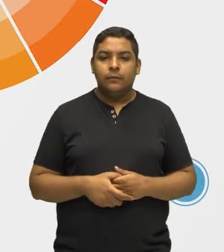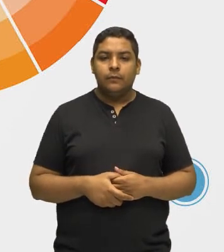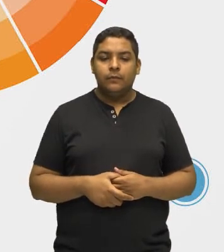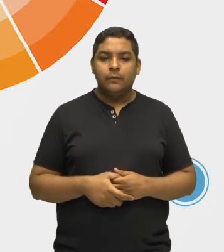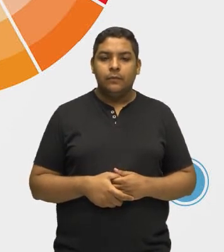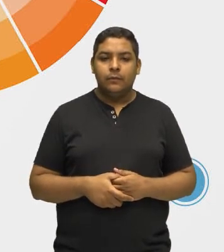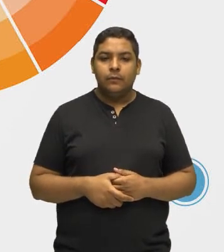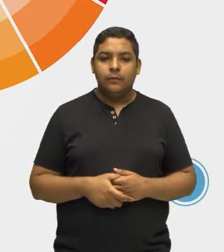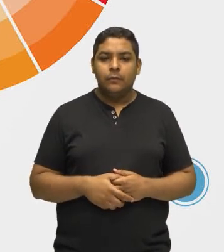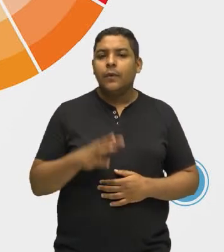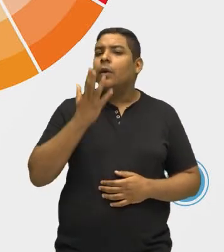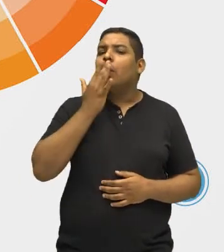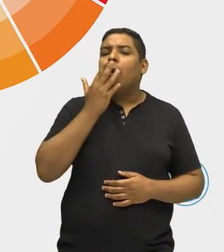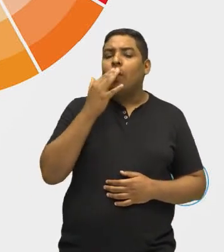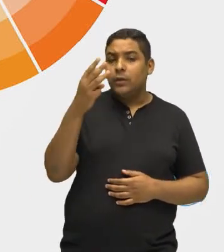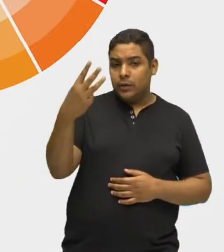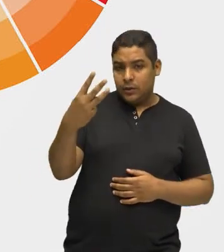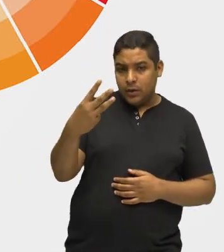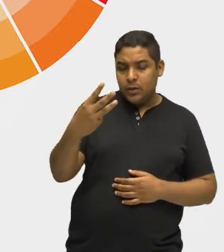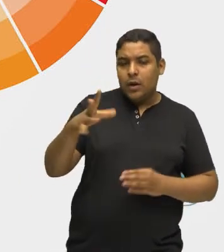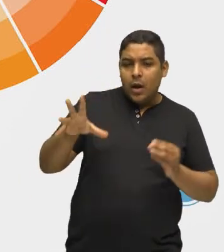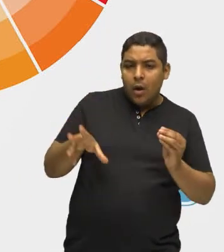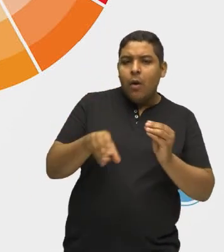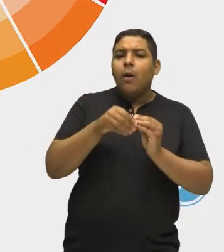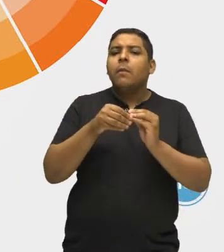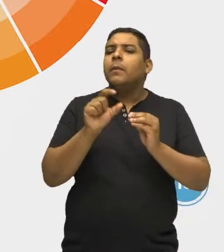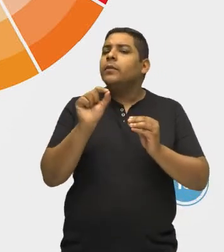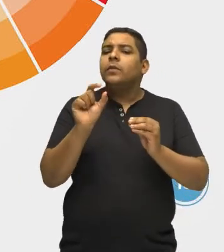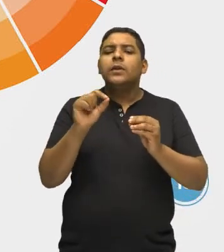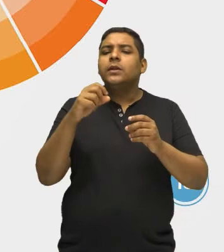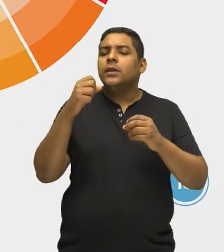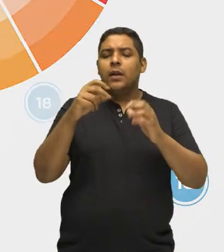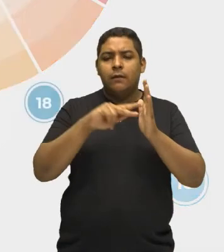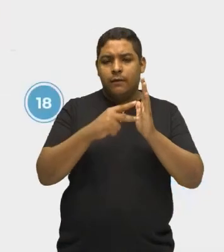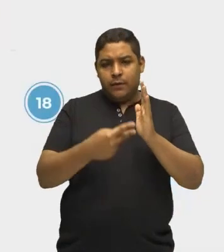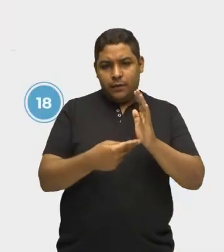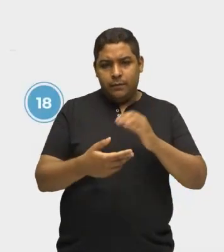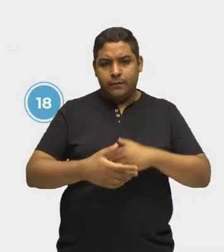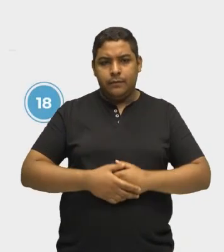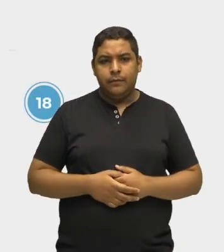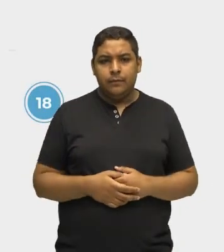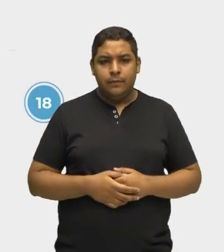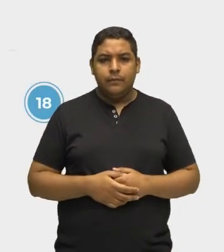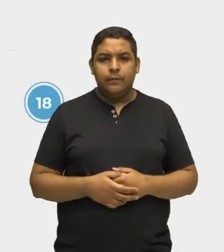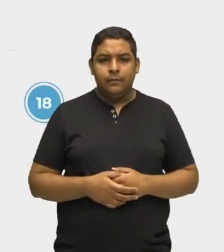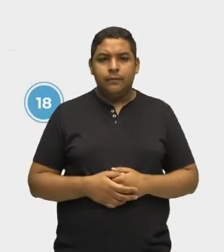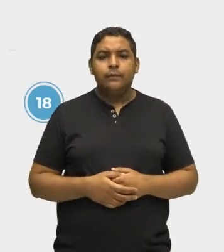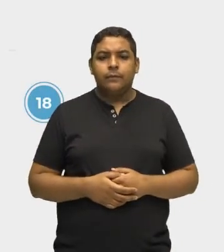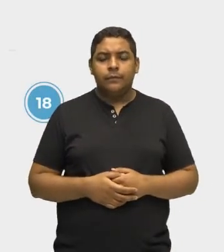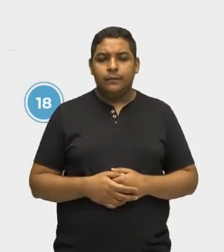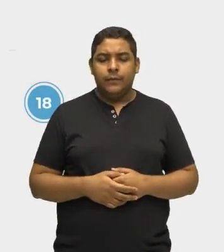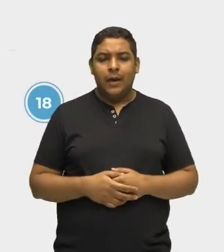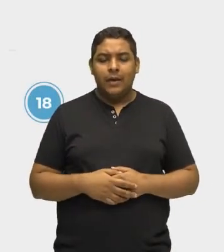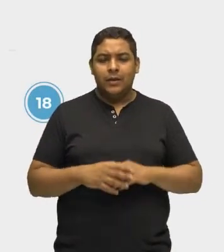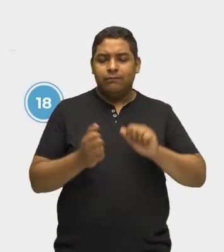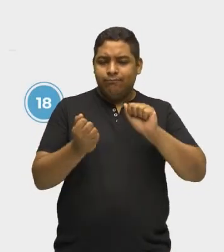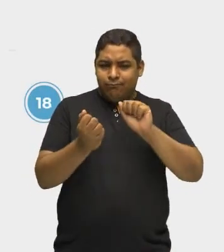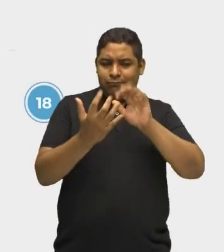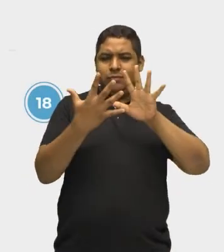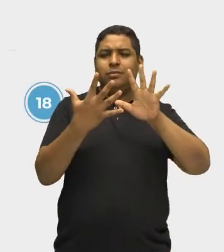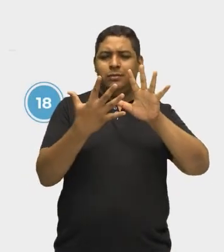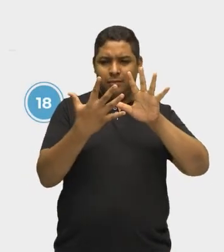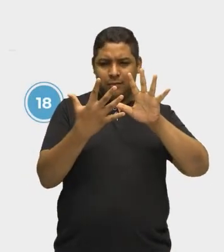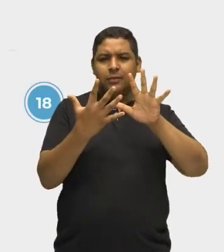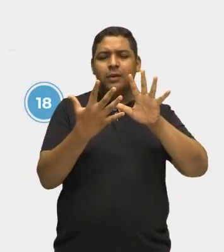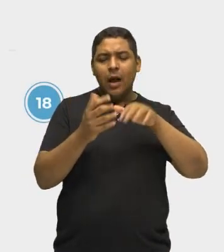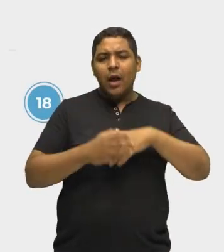né? E complementares. Então, as cores complementares são as que se contrastam, pois não